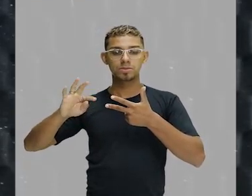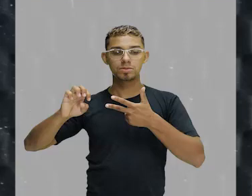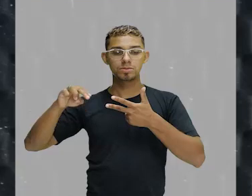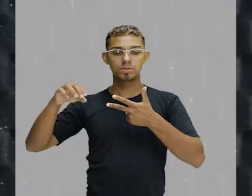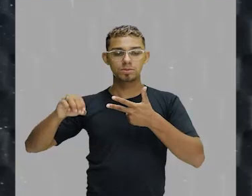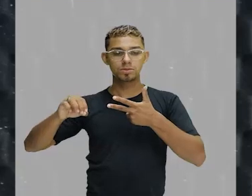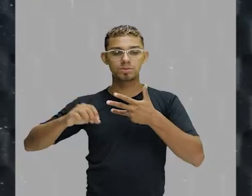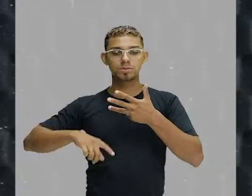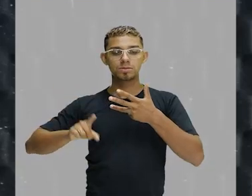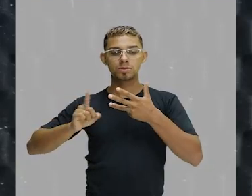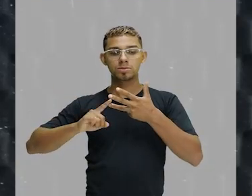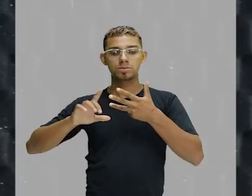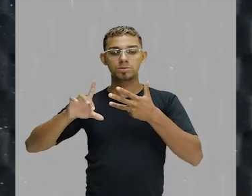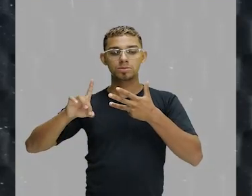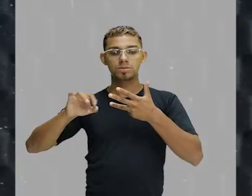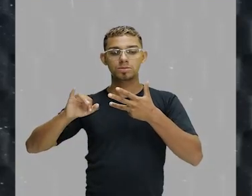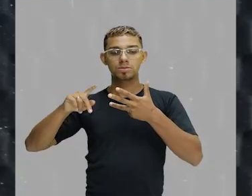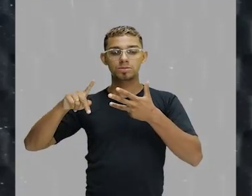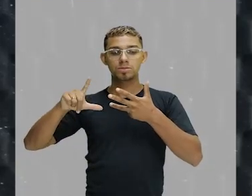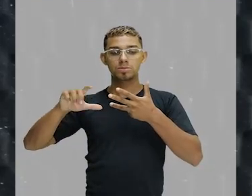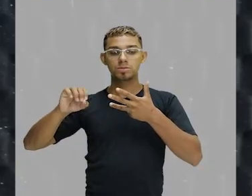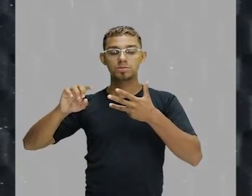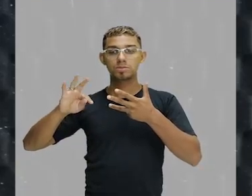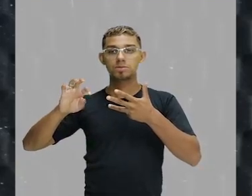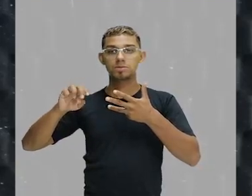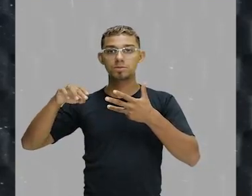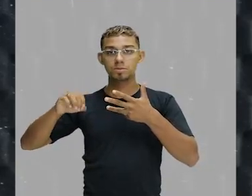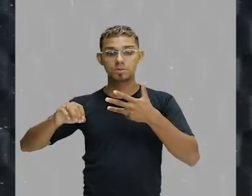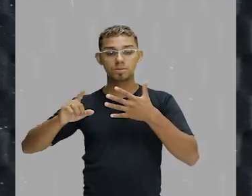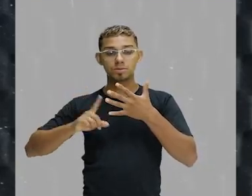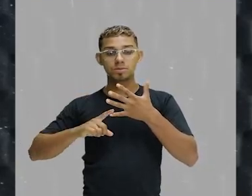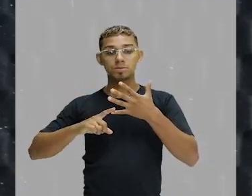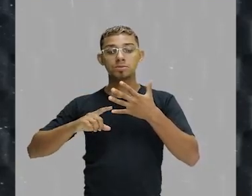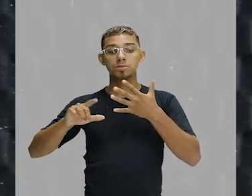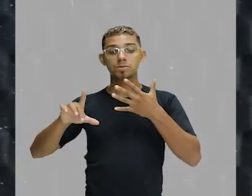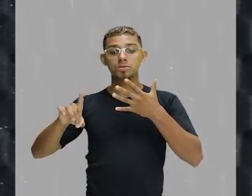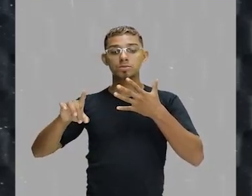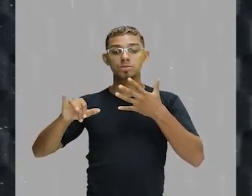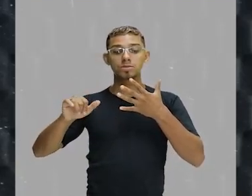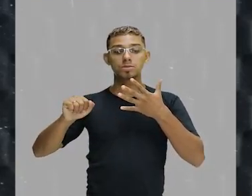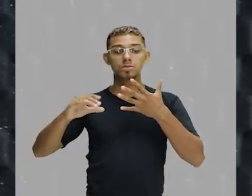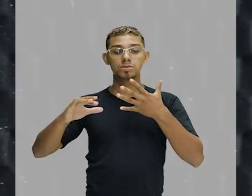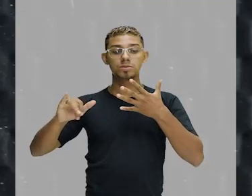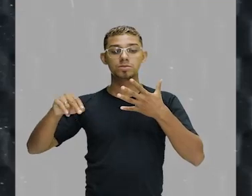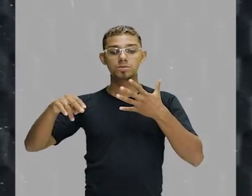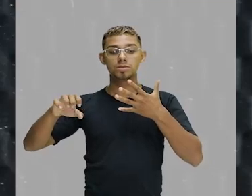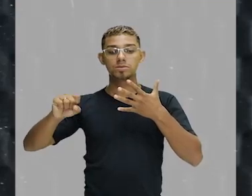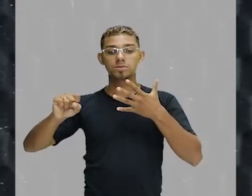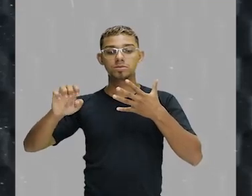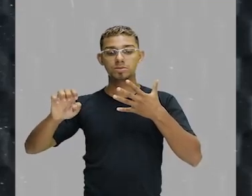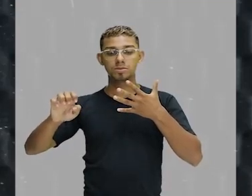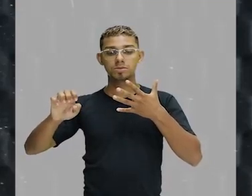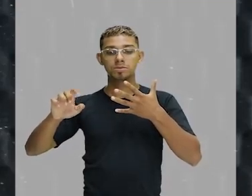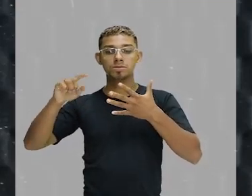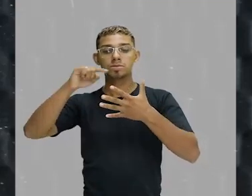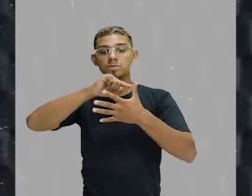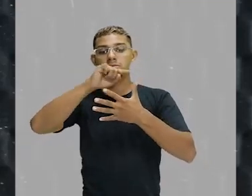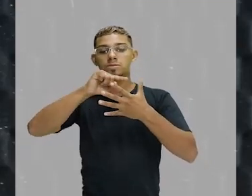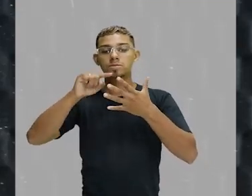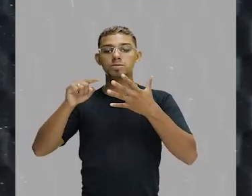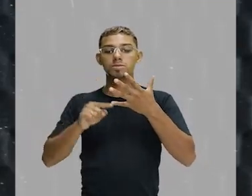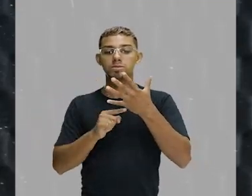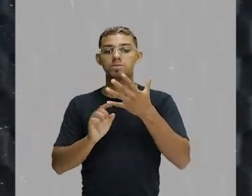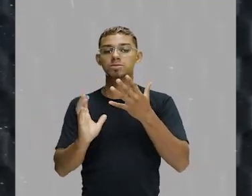diacenese. Cada subfase dessa acontece alguma coisa com os cromossomos dessa célula e com